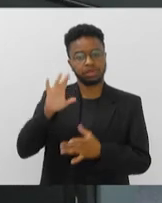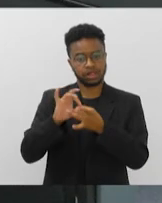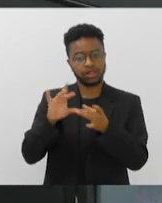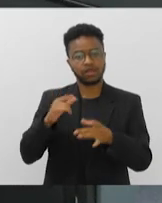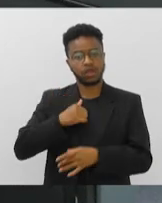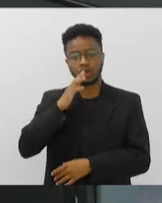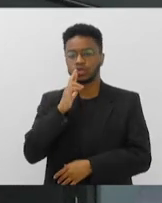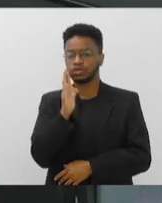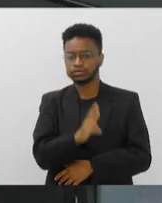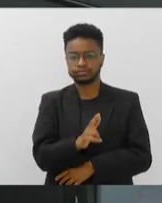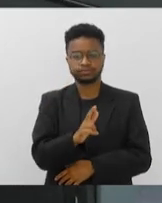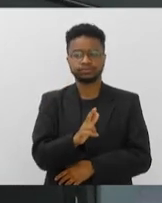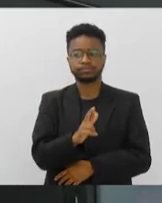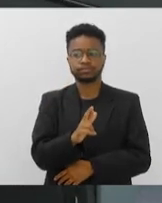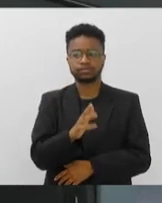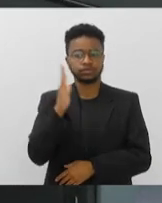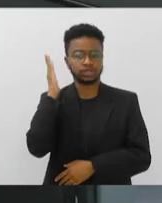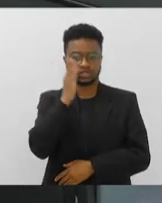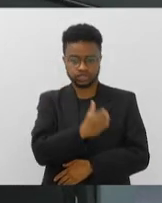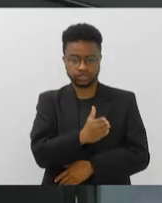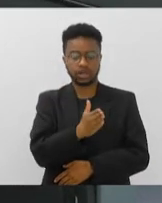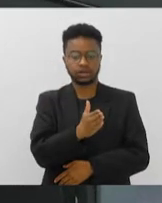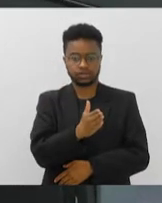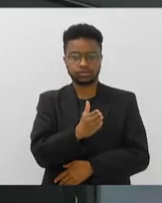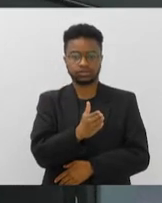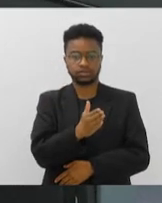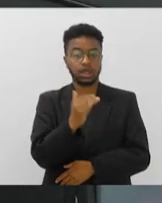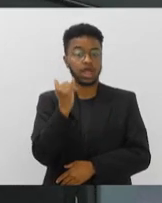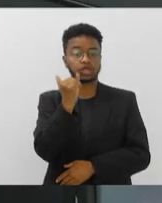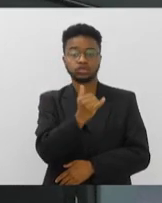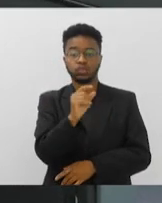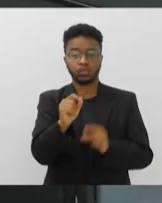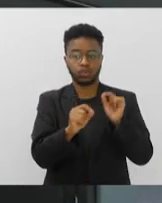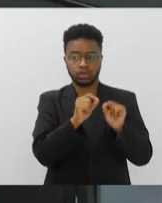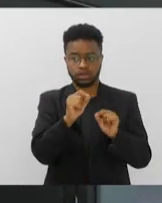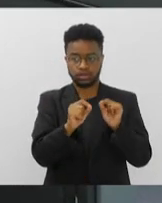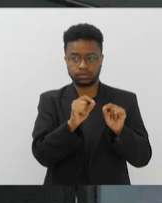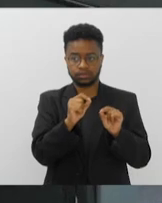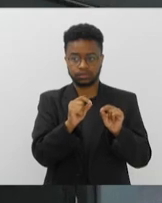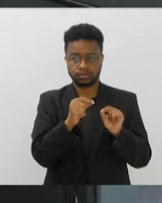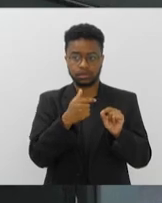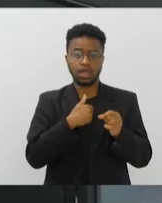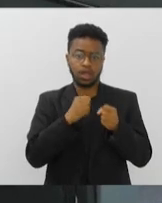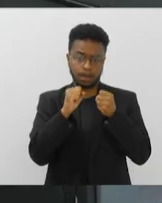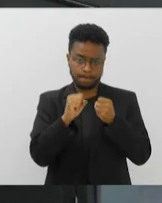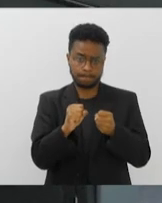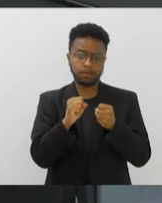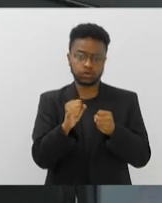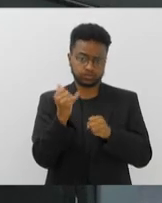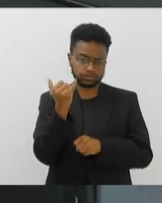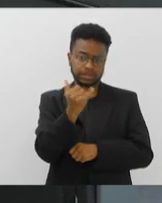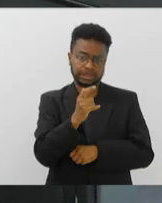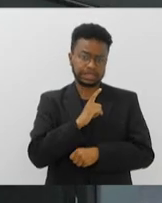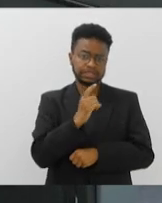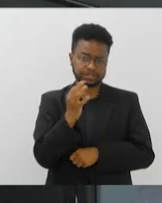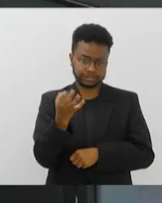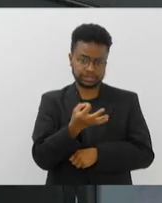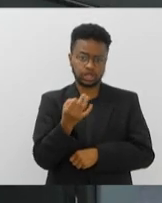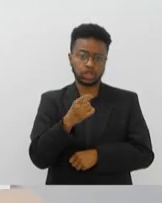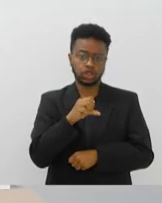fala muito assim objetivo e concretamente dizendo o seguinte que eu posso te assegurar que mais de